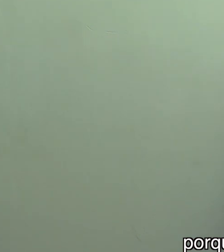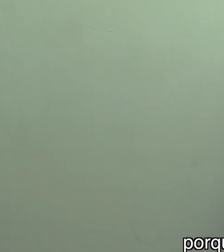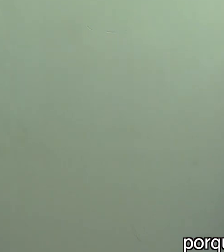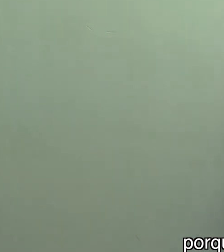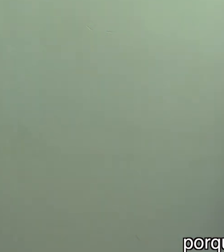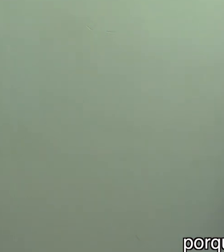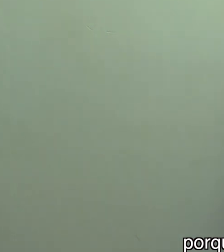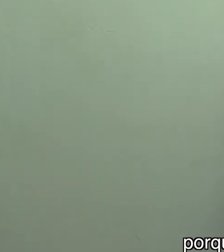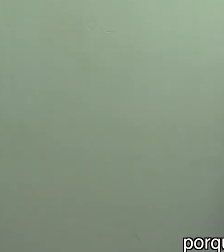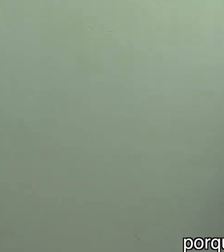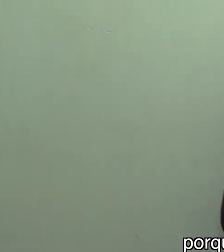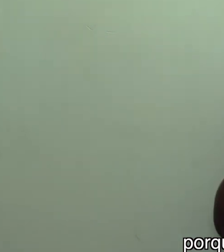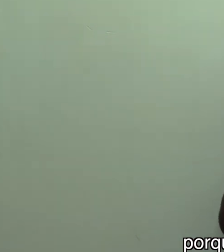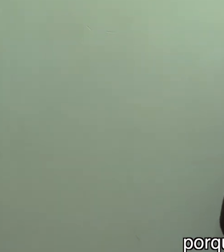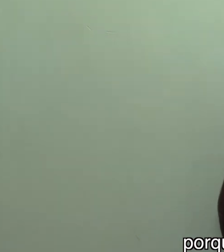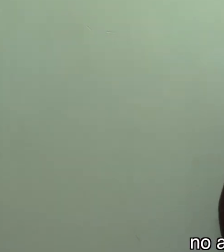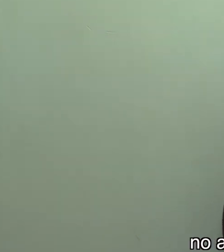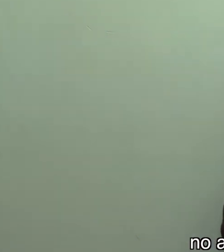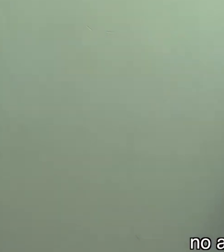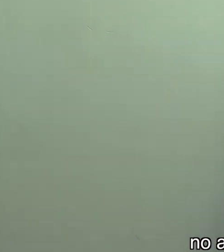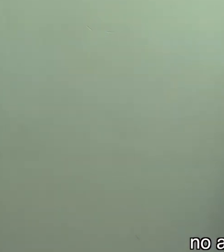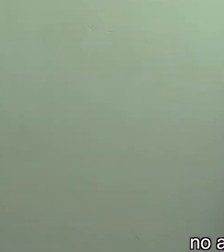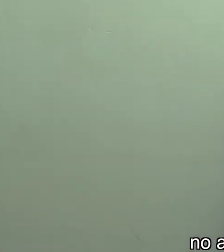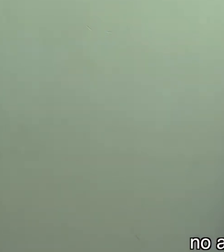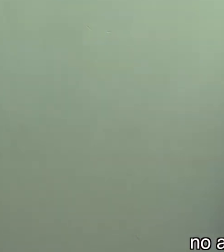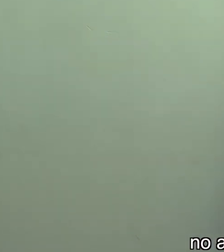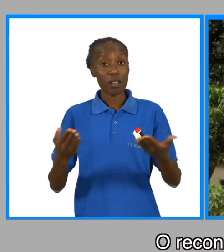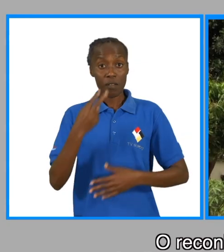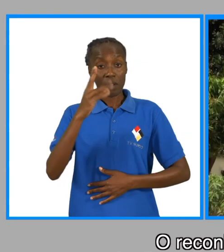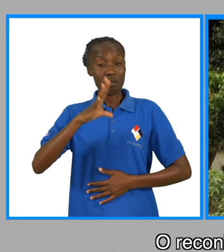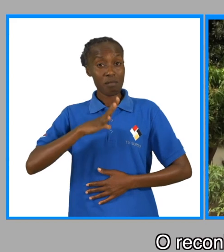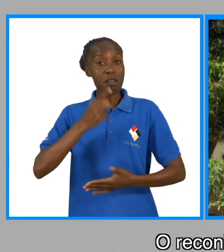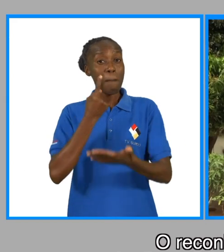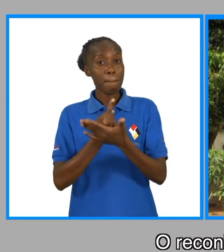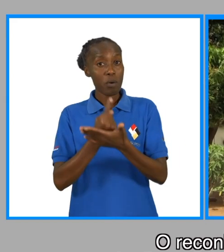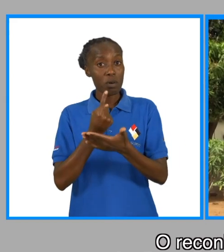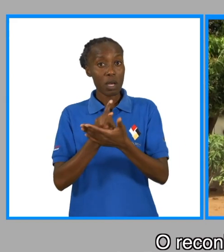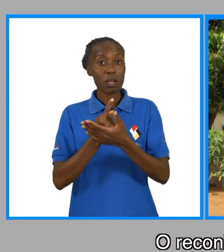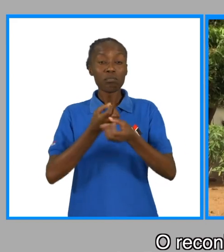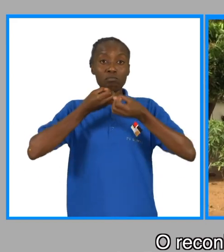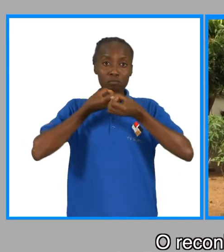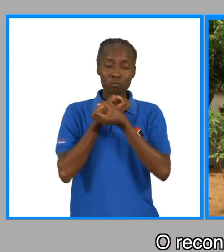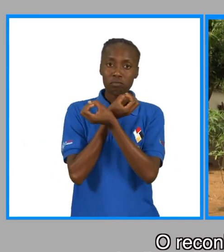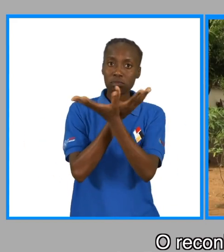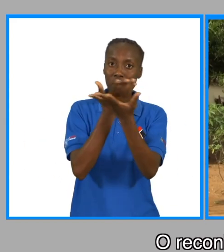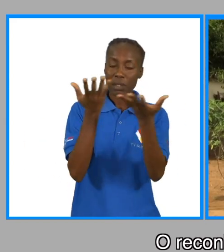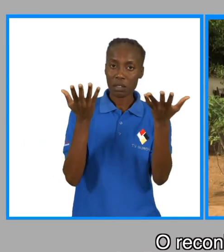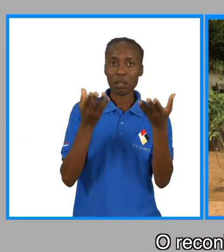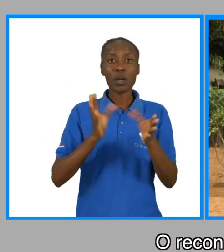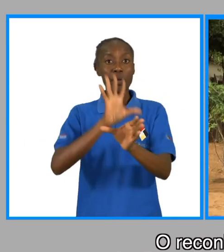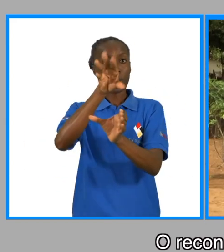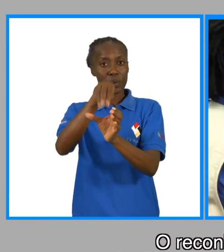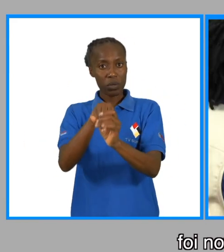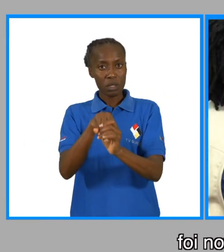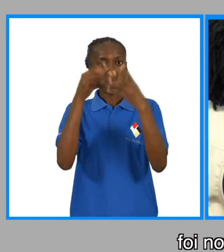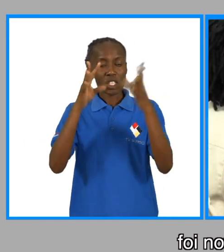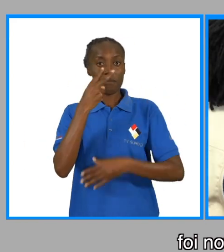ajudado muito as pessoas com deficiência a terem acesso à informação. O reconhecimento e a importância da disponibilização de informação